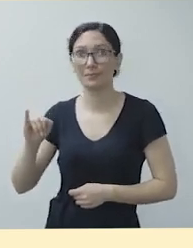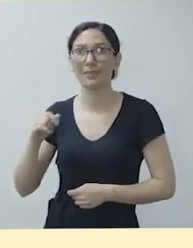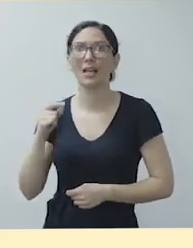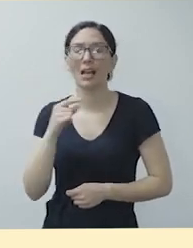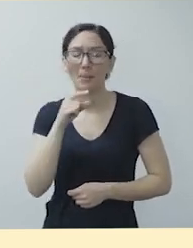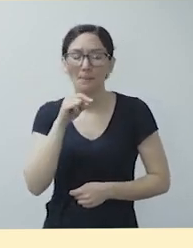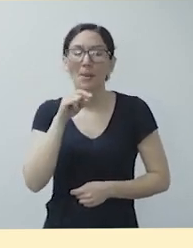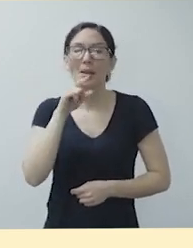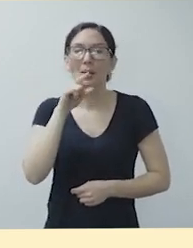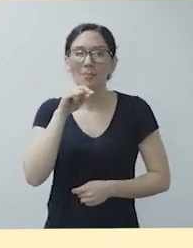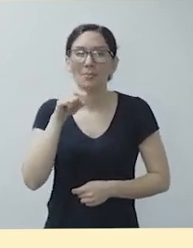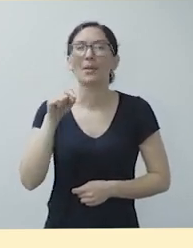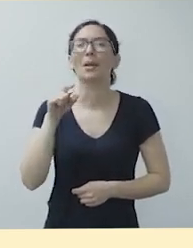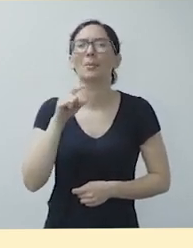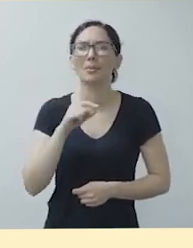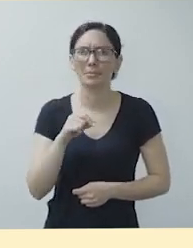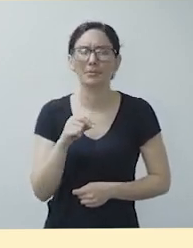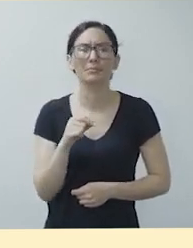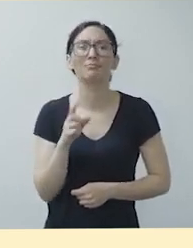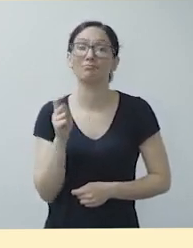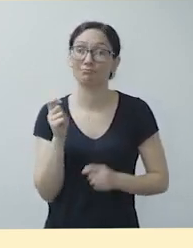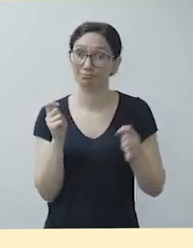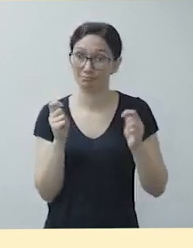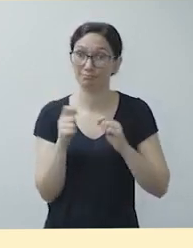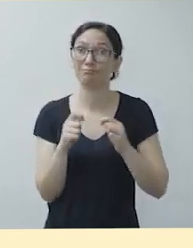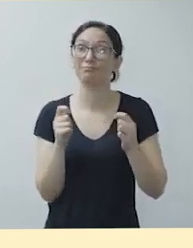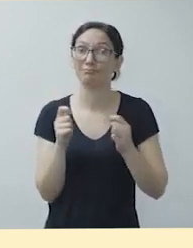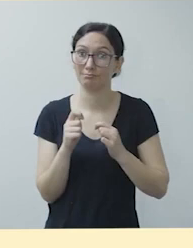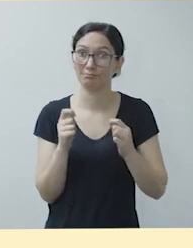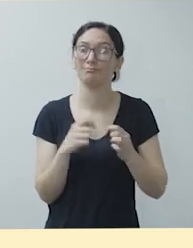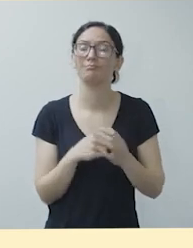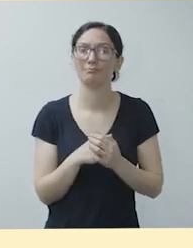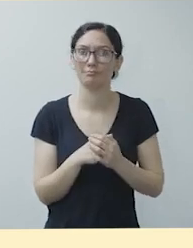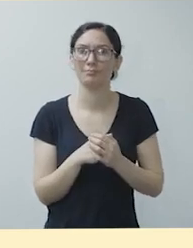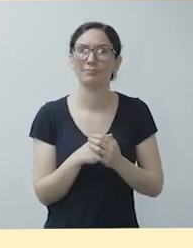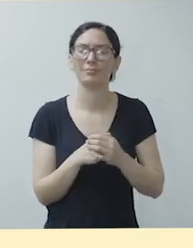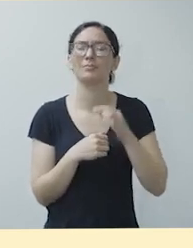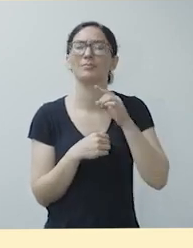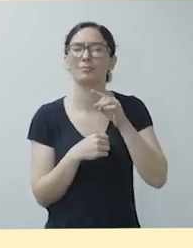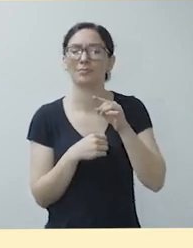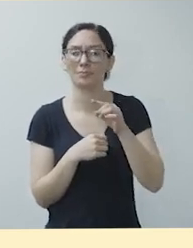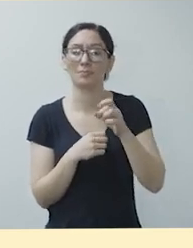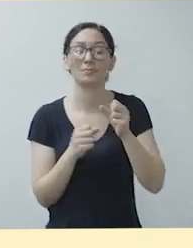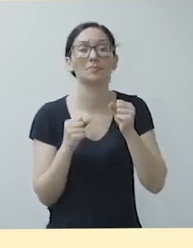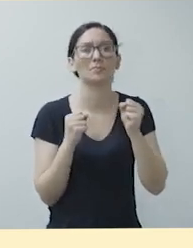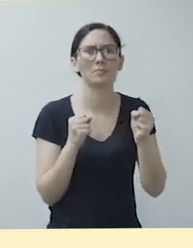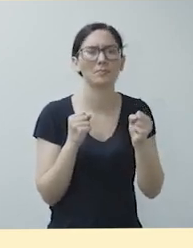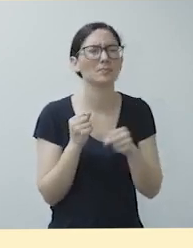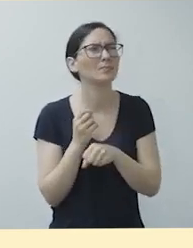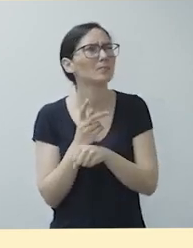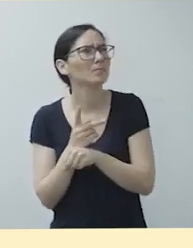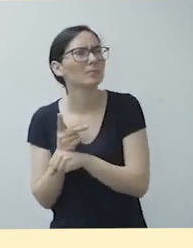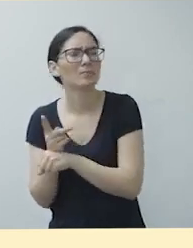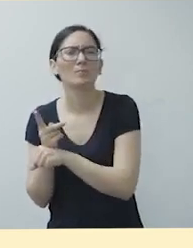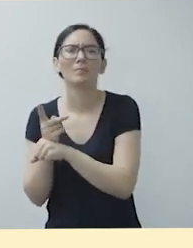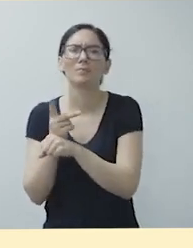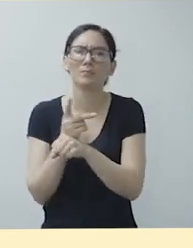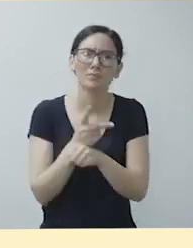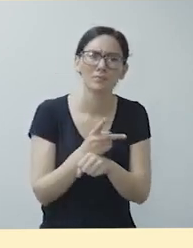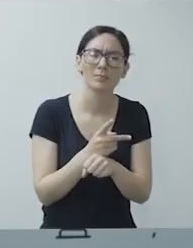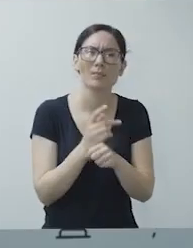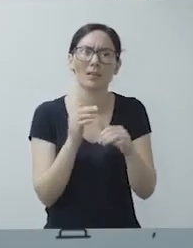vi. Se você não conseguiu observar, eu vou deixar um desafio. Que você procure lá na internet junto com